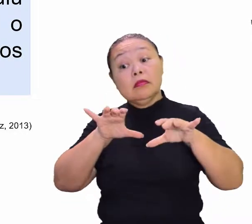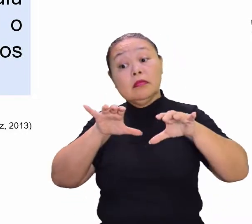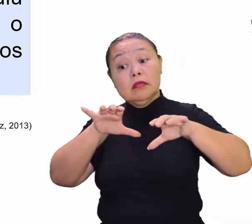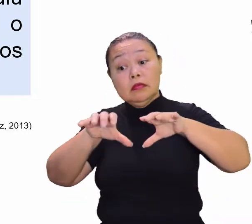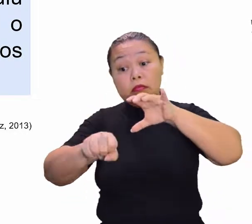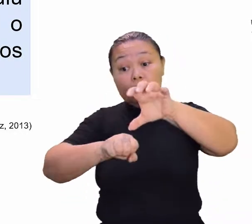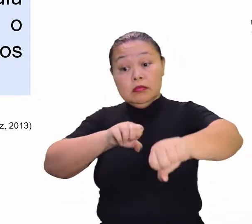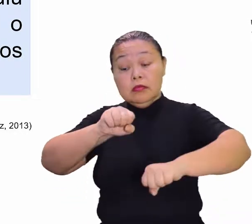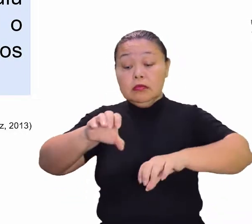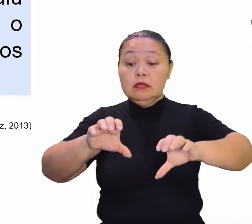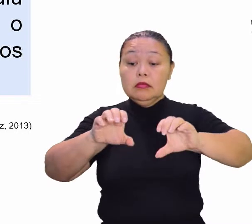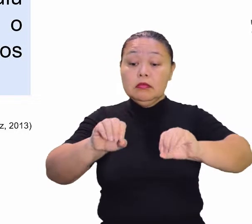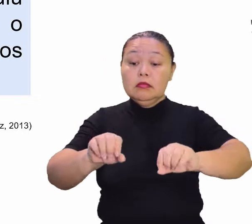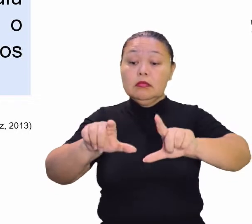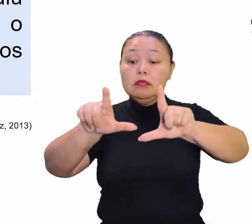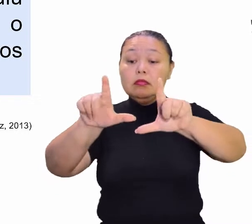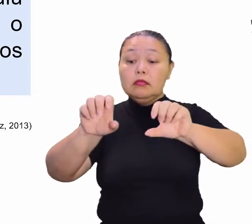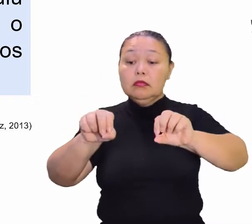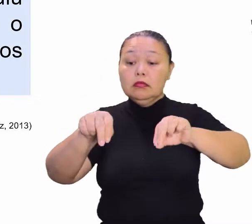colonialismo,